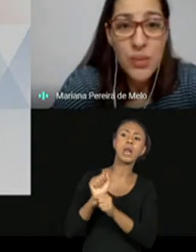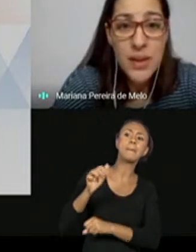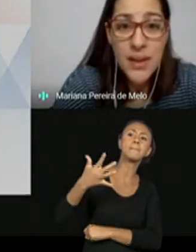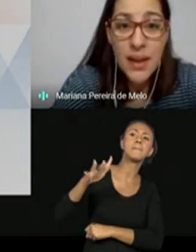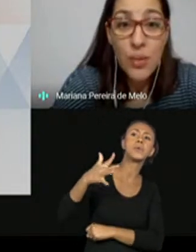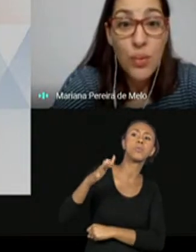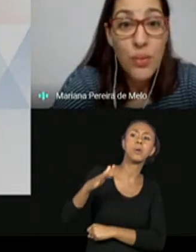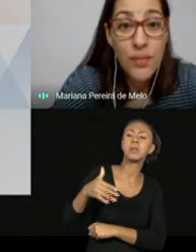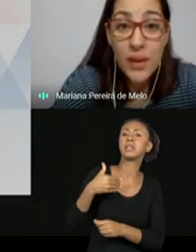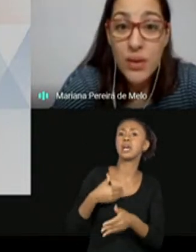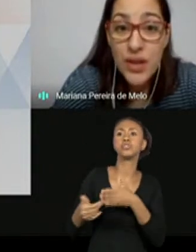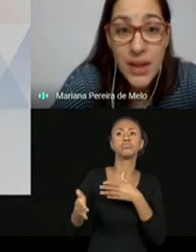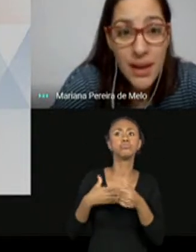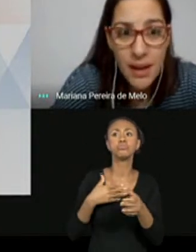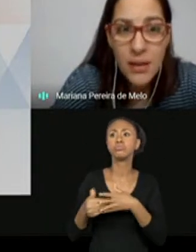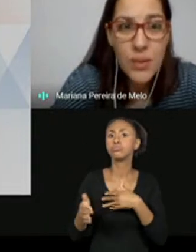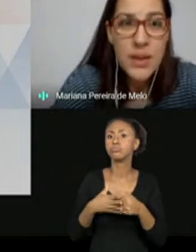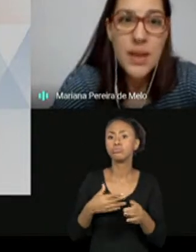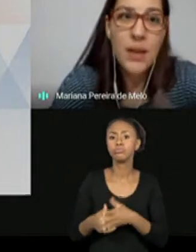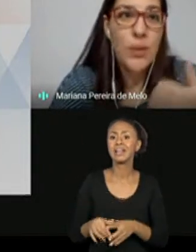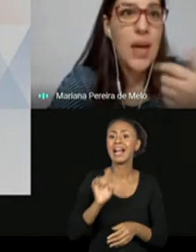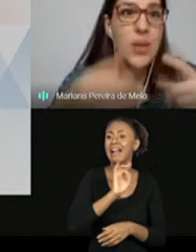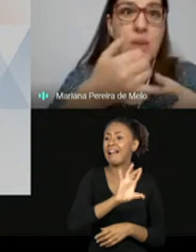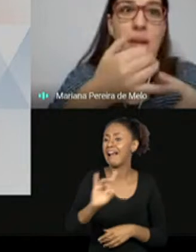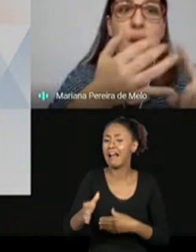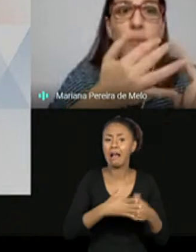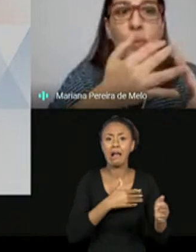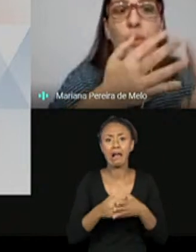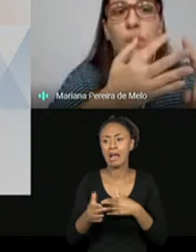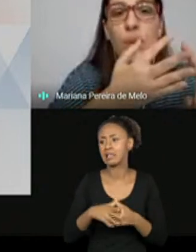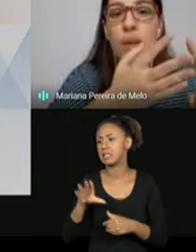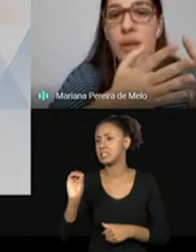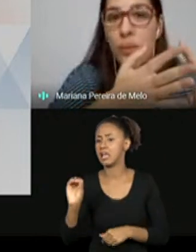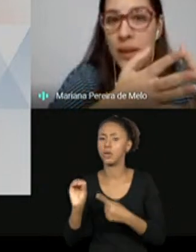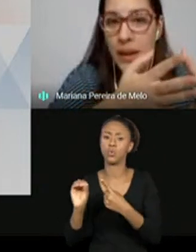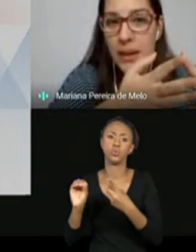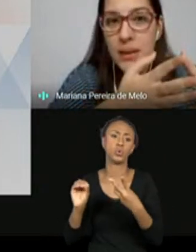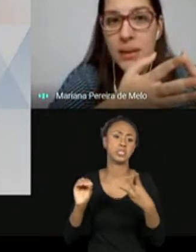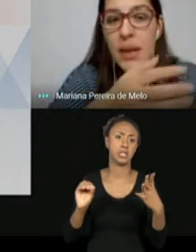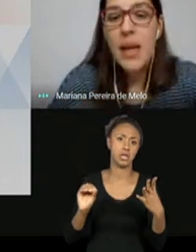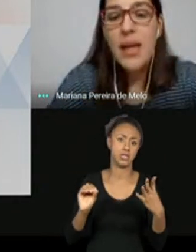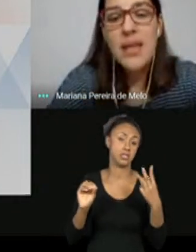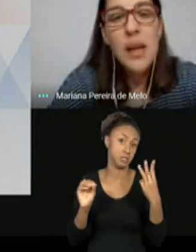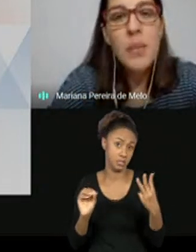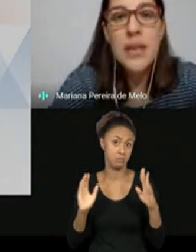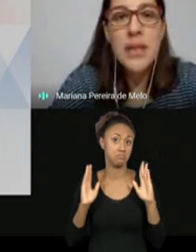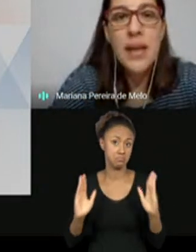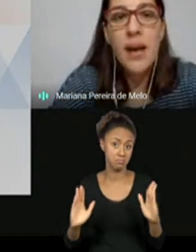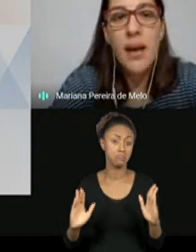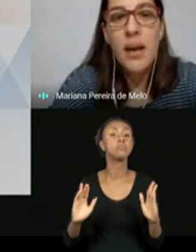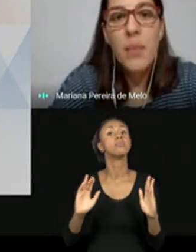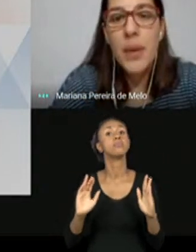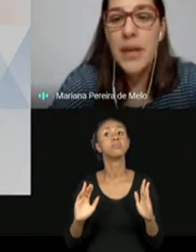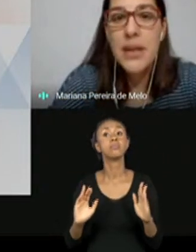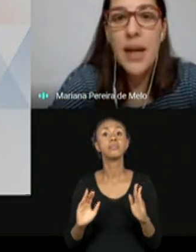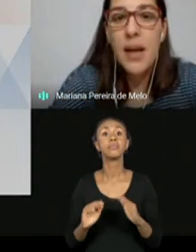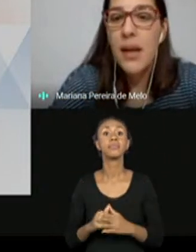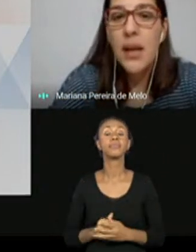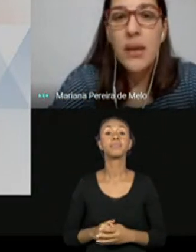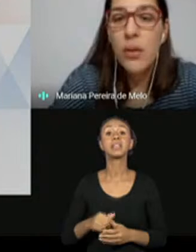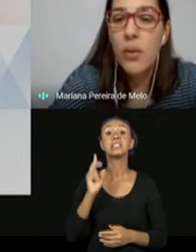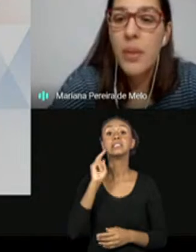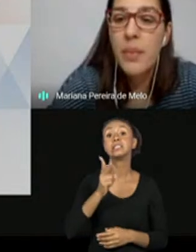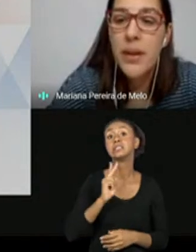a probabilidade que eu quiser, o valor de k que eu quiser, no caso 0, 1, 2 ou 3, sem precisar